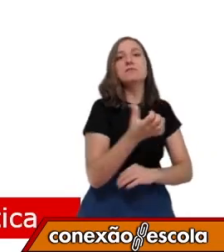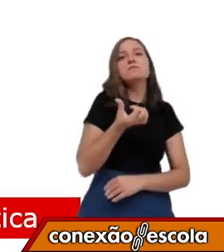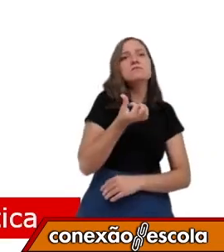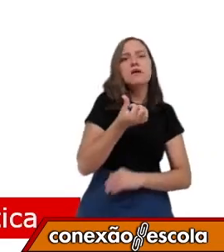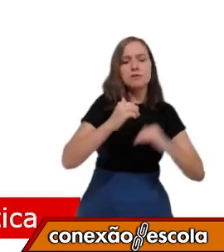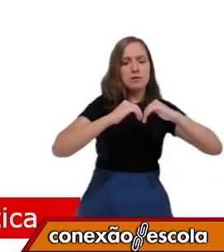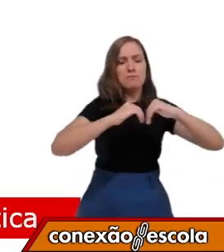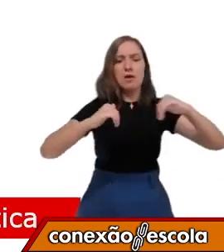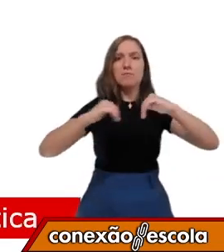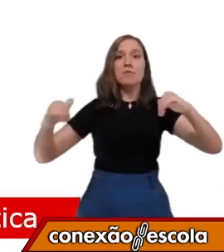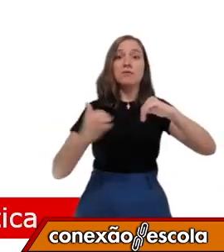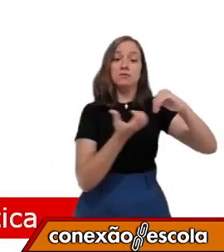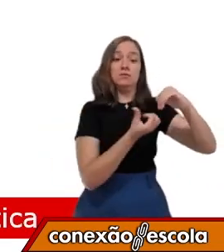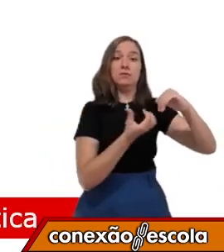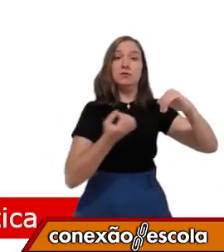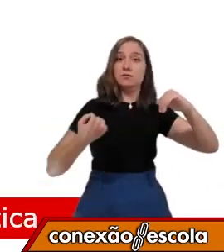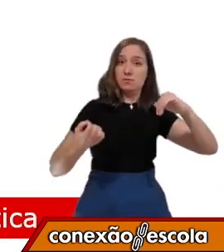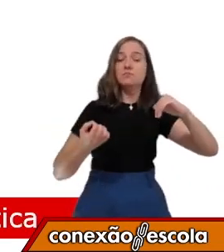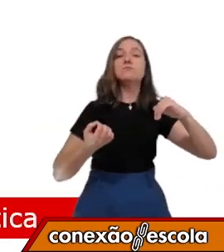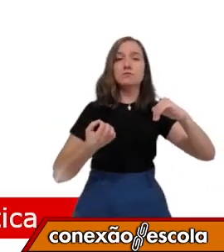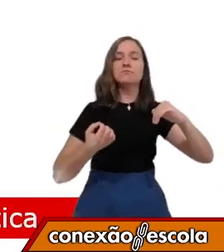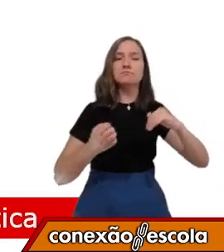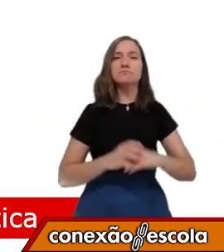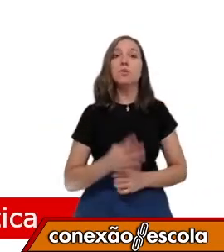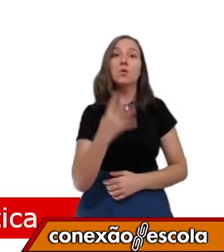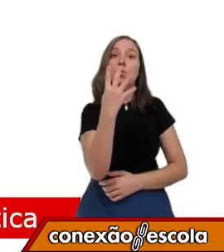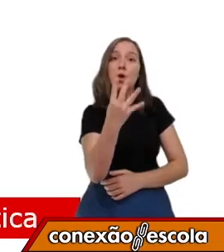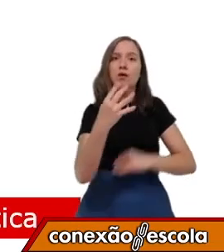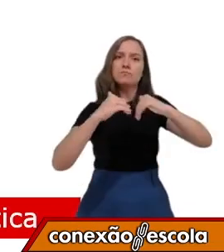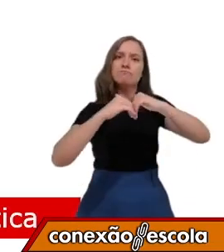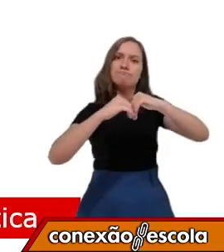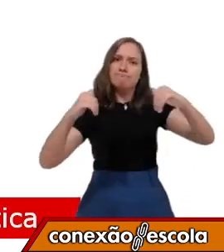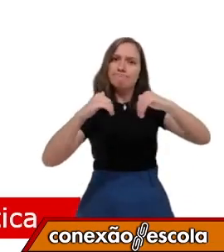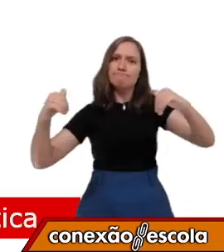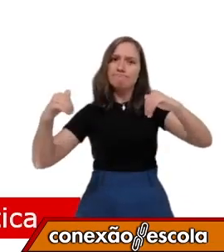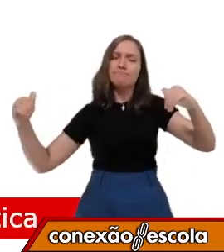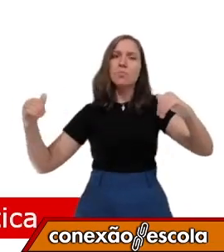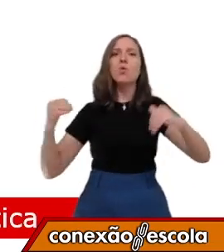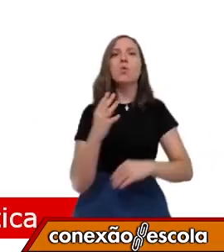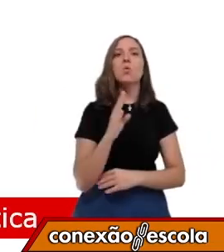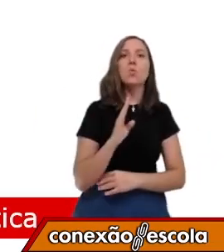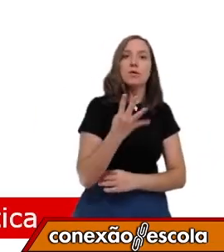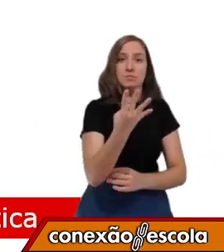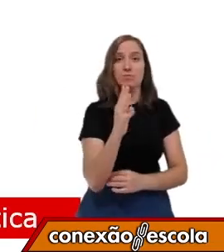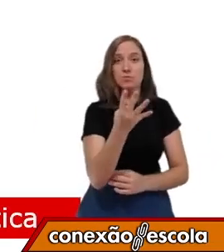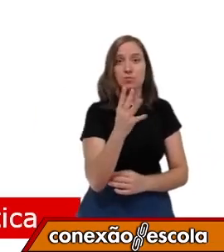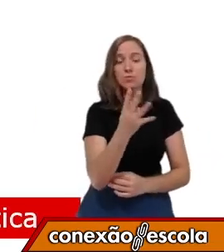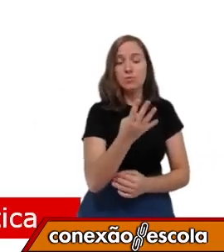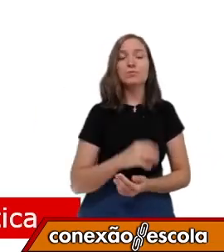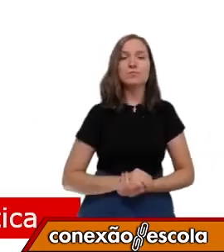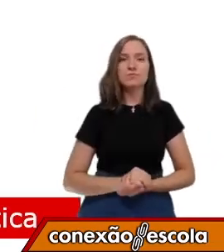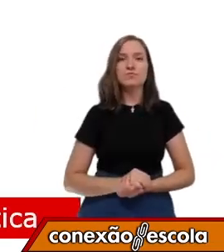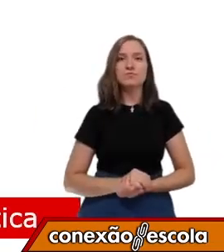em 600, que representa a centena. O 4 em 4.000, que representa a unidade